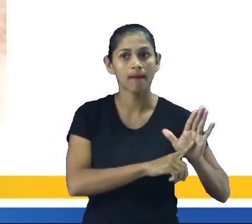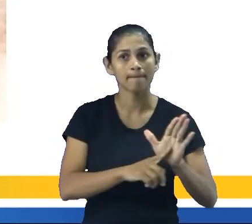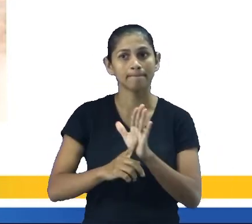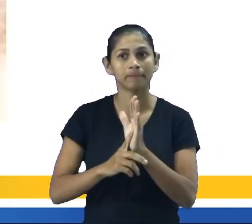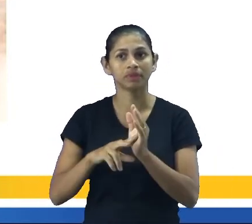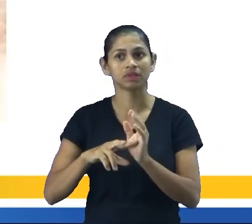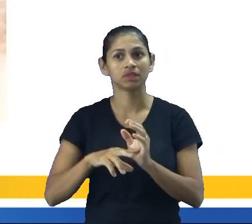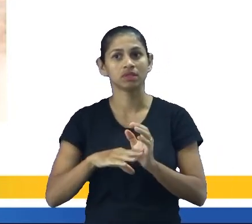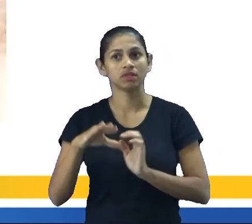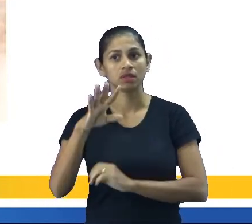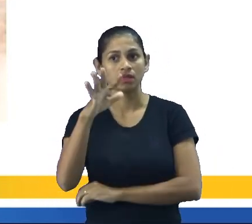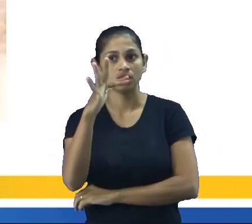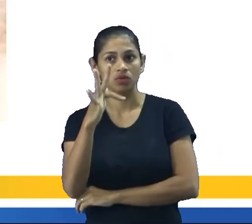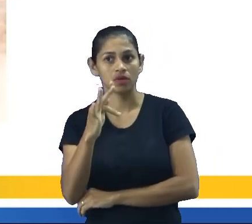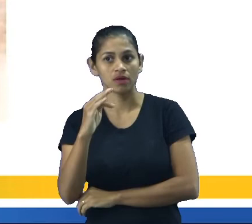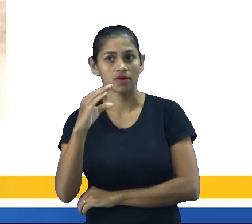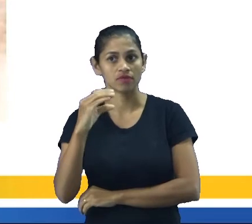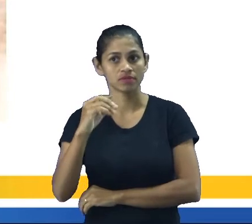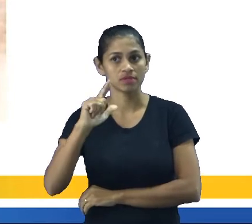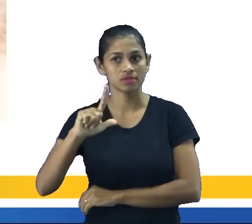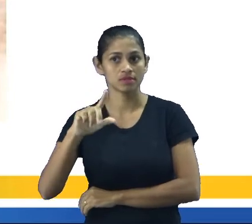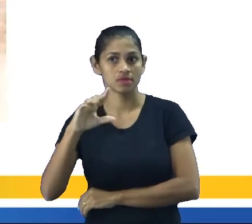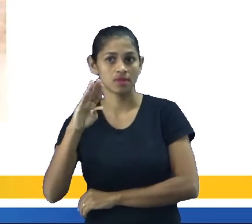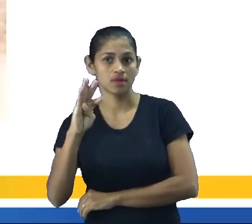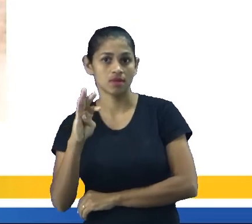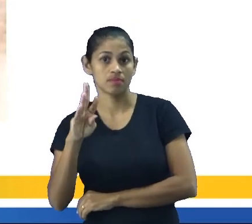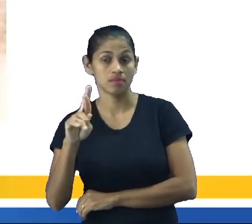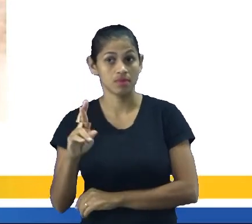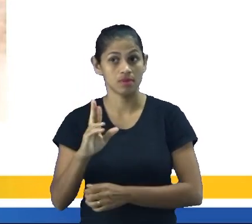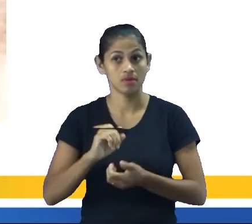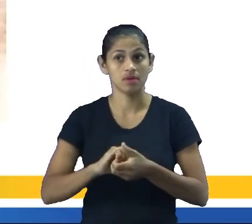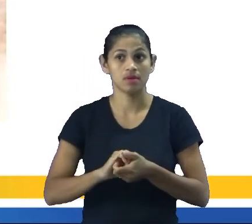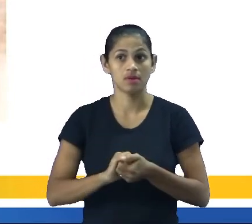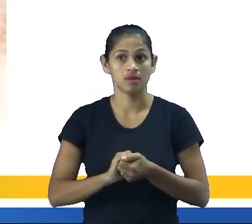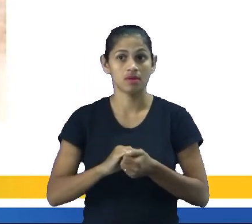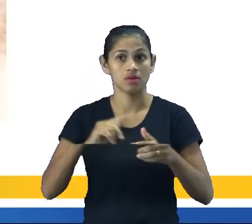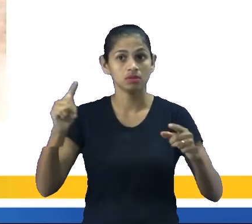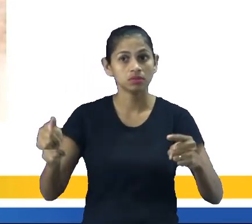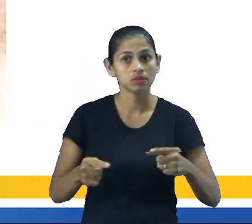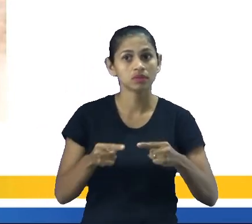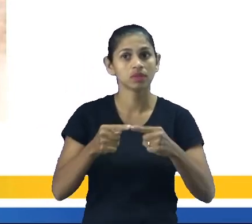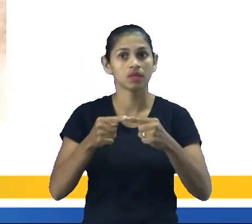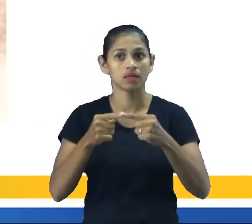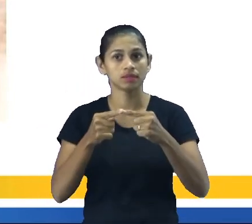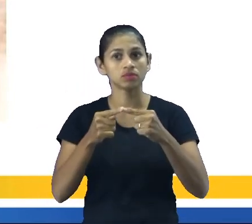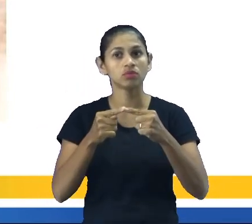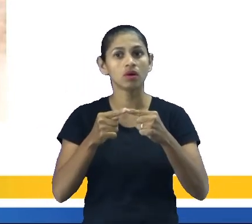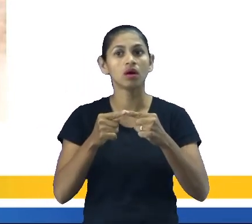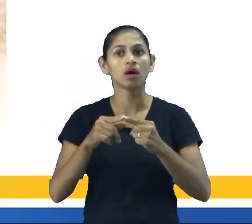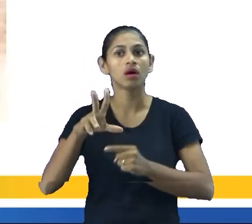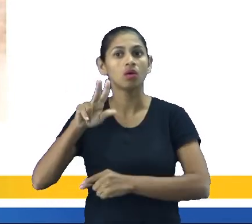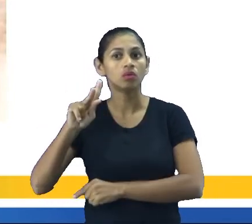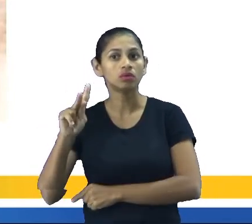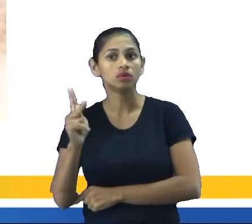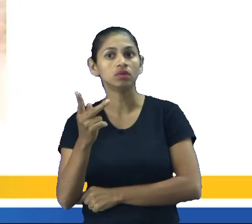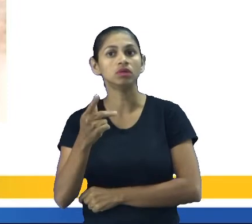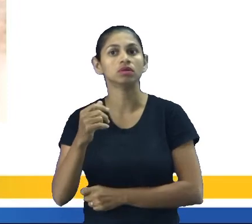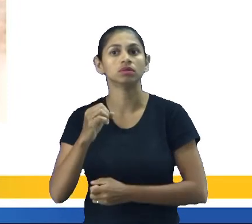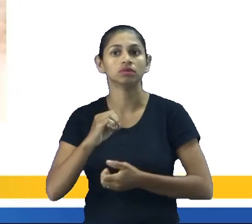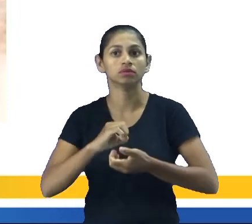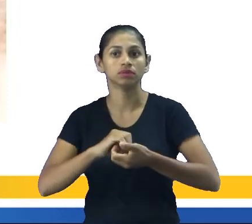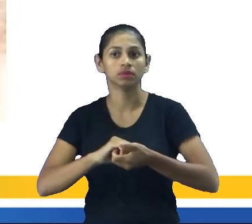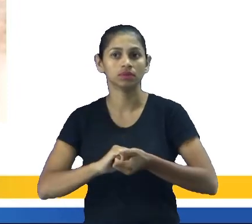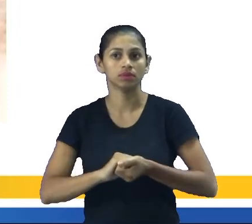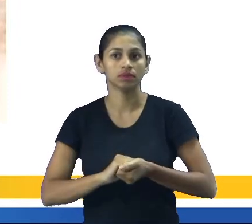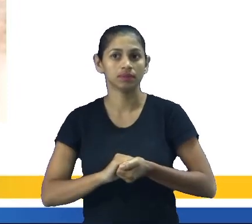iodo, ligado a um radical ali derivado do hidrocarboneto, e a gente vai chamar eles de haletos orgânicos, né?